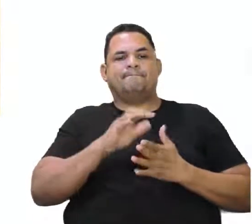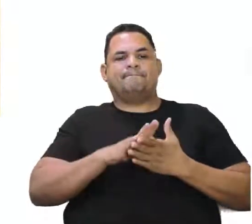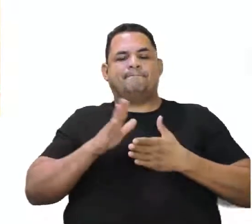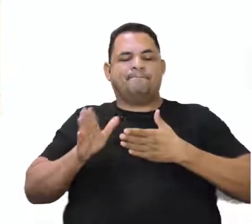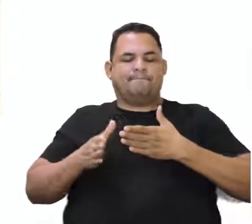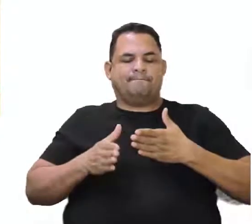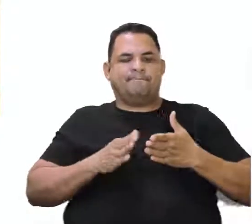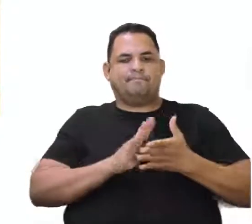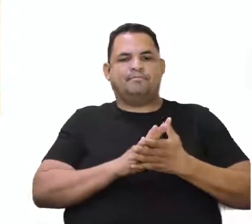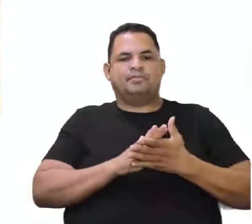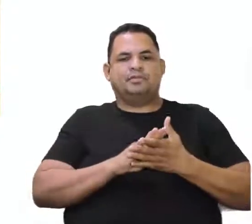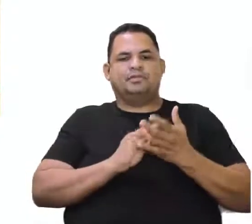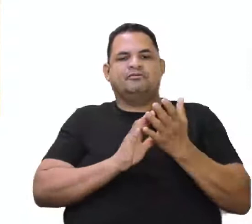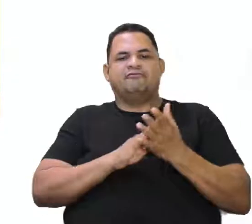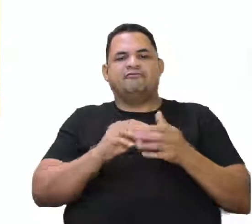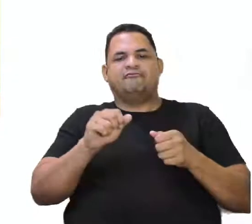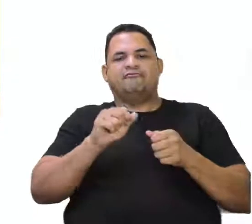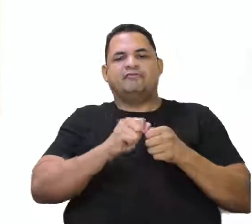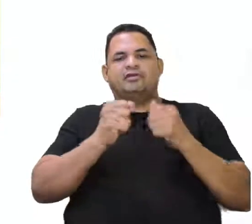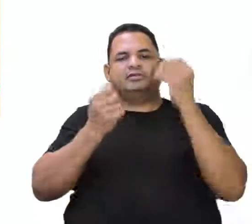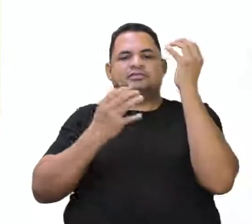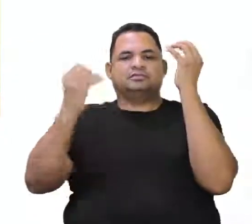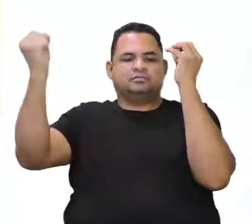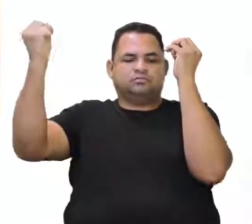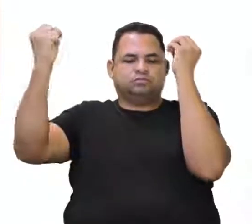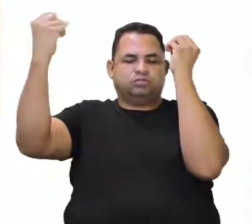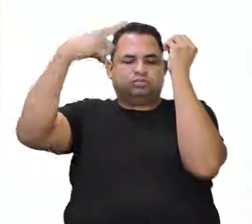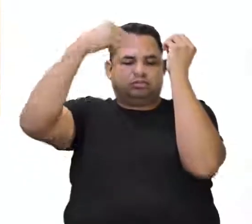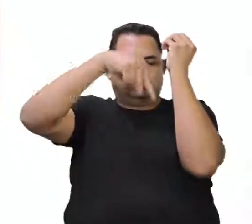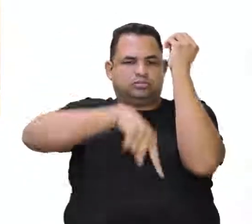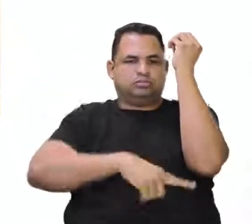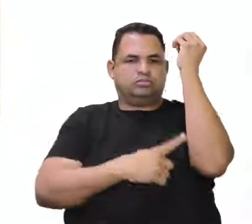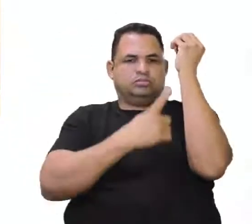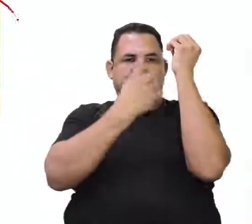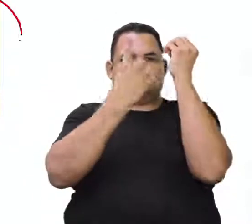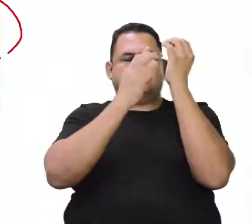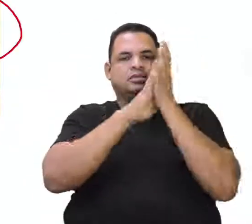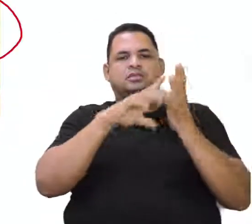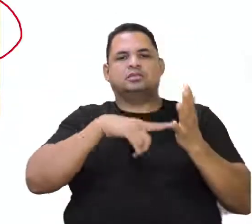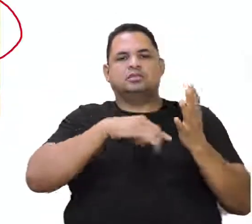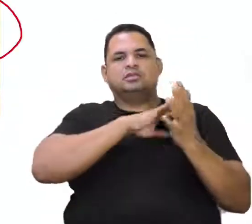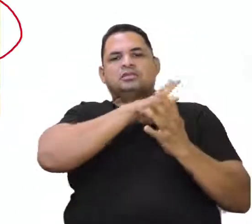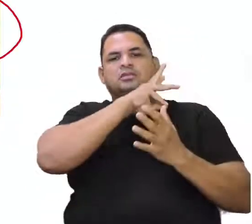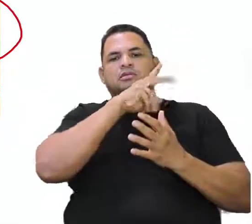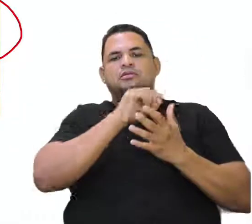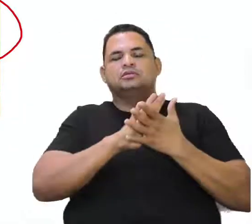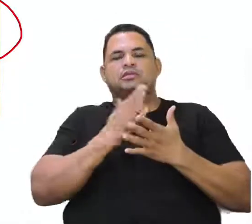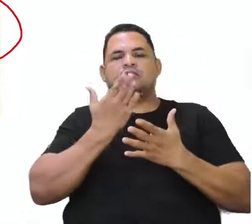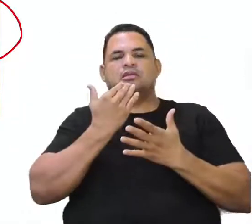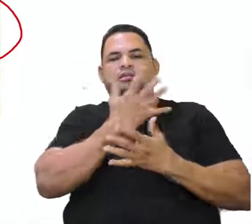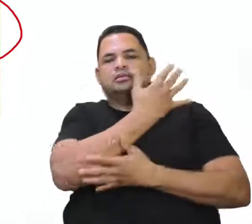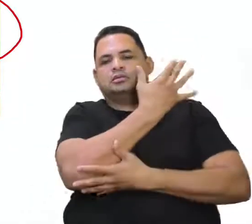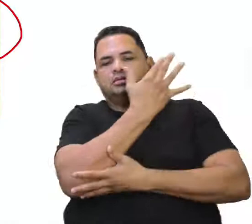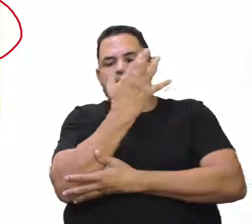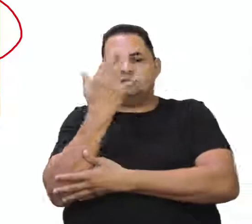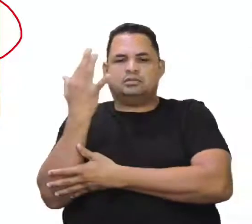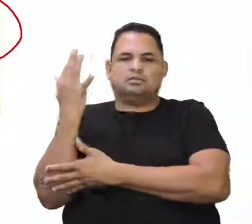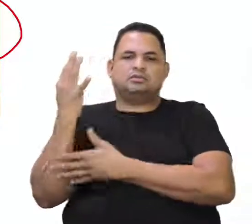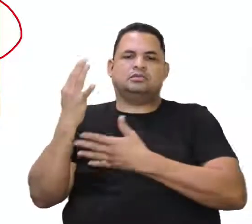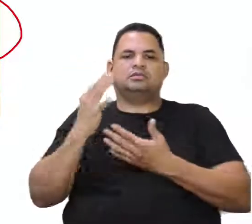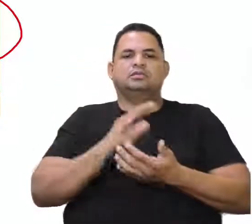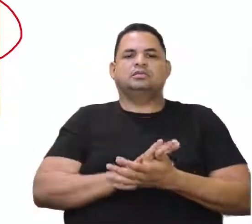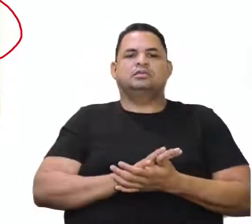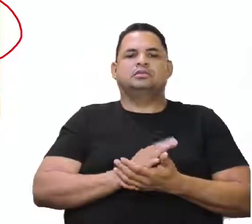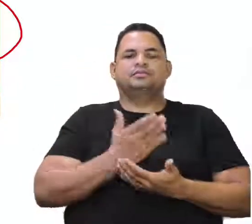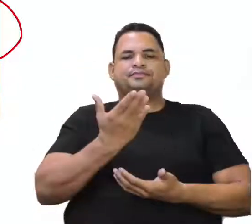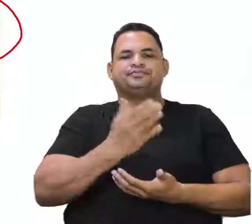produtores que realizam fotossíntese. Nós vamos ter no segundo nível os animais herbívoros, que se alimentam diretamente